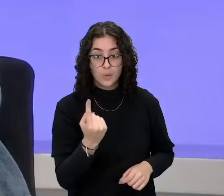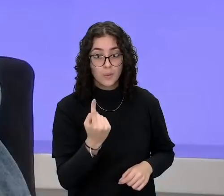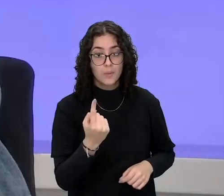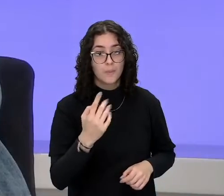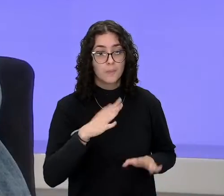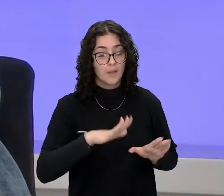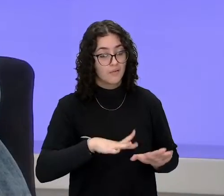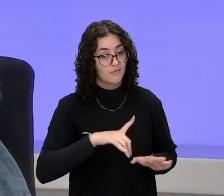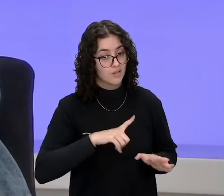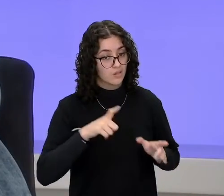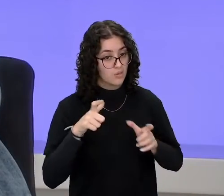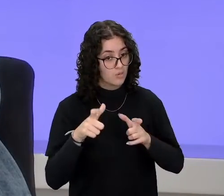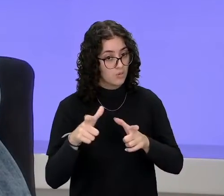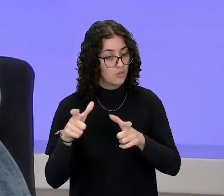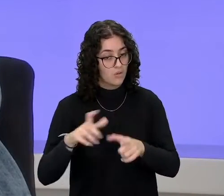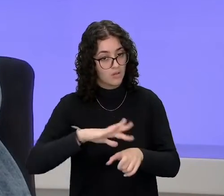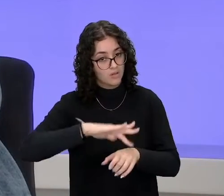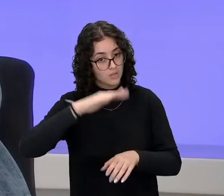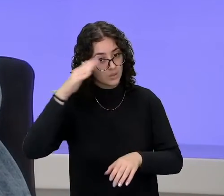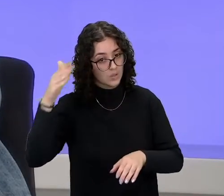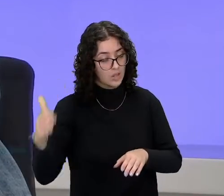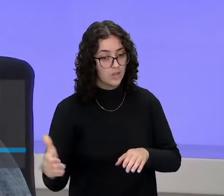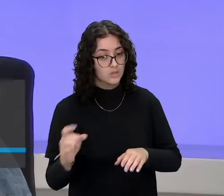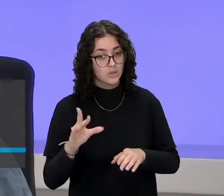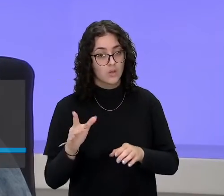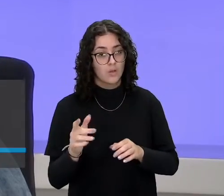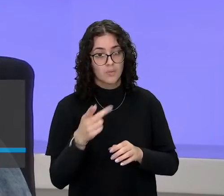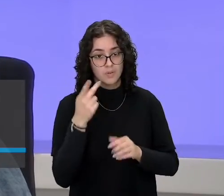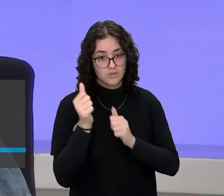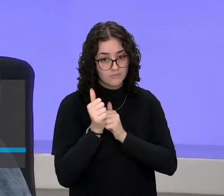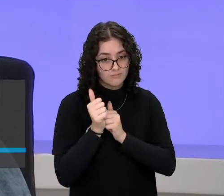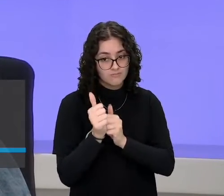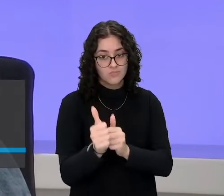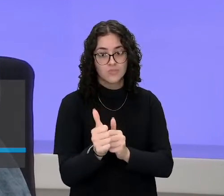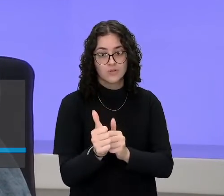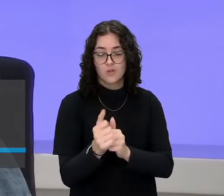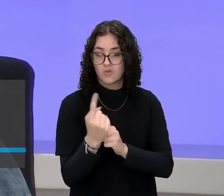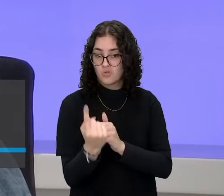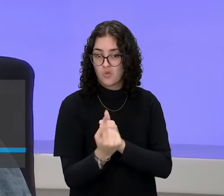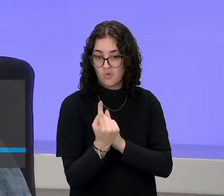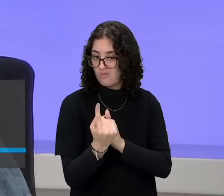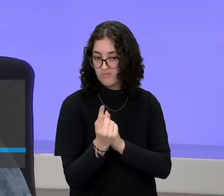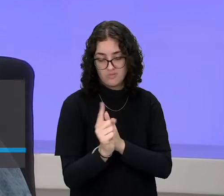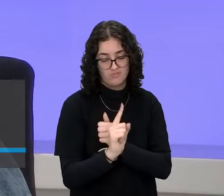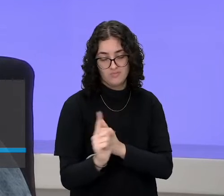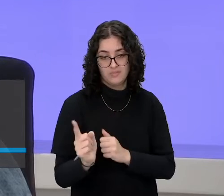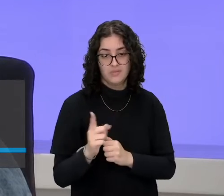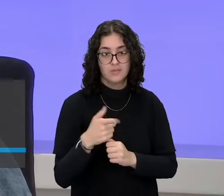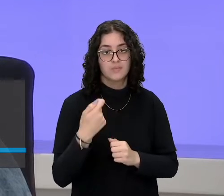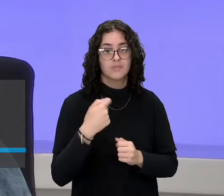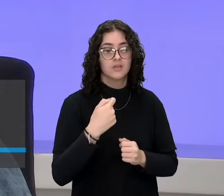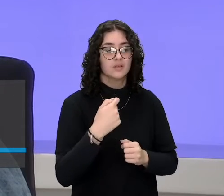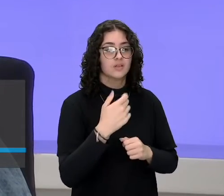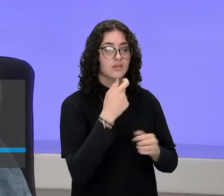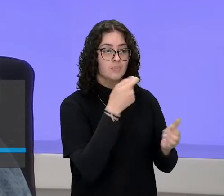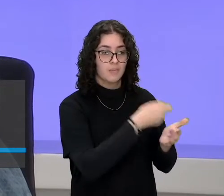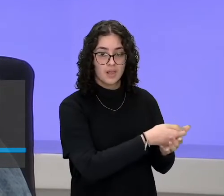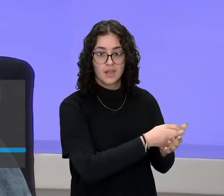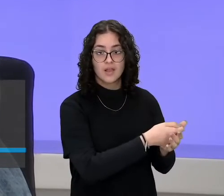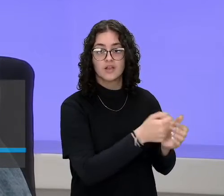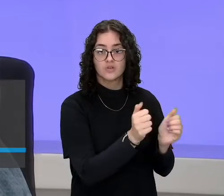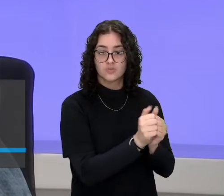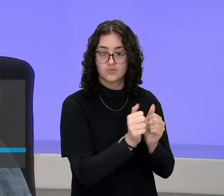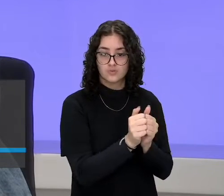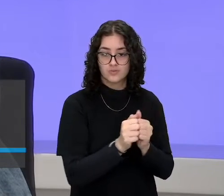tem locais e cavernas que só pode ir com guia. E aí o guia você precisa contratar. Tá certo? Então,